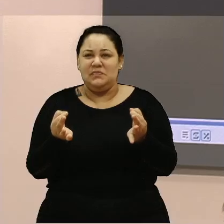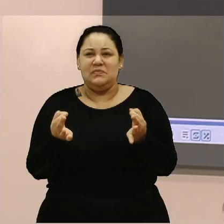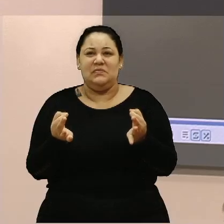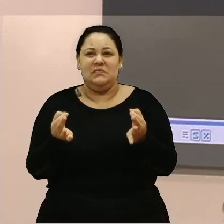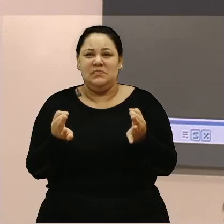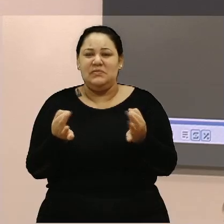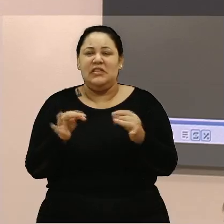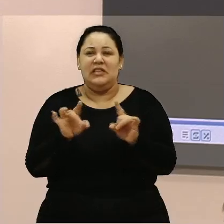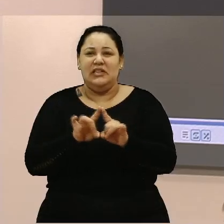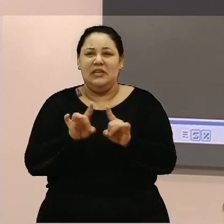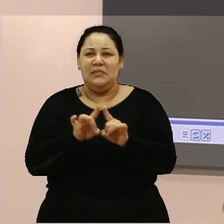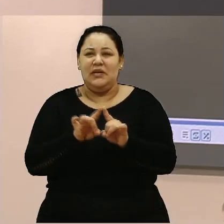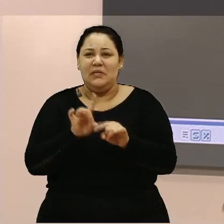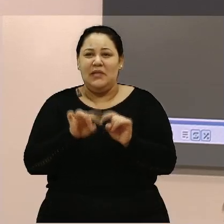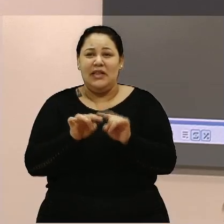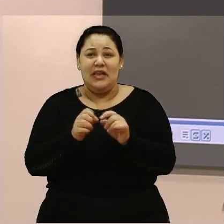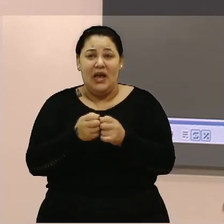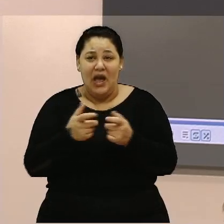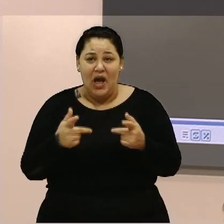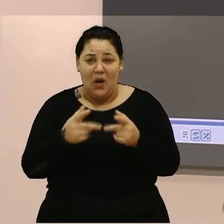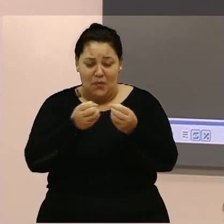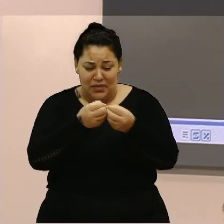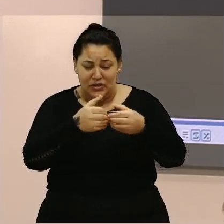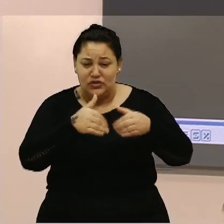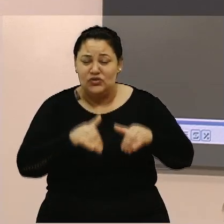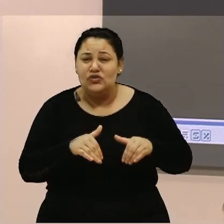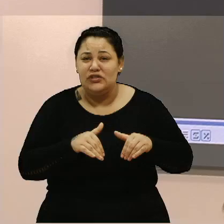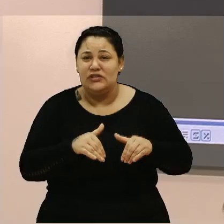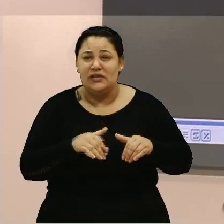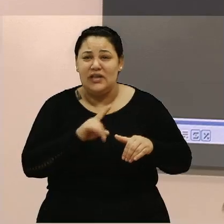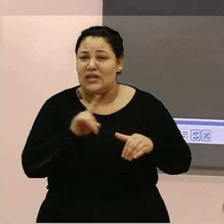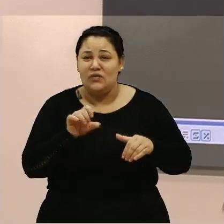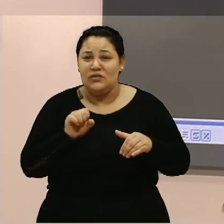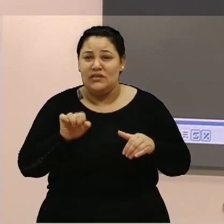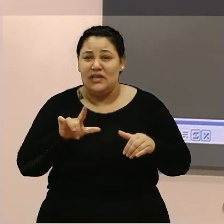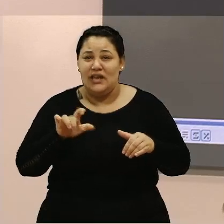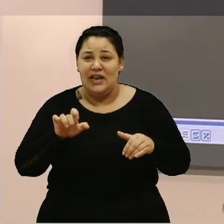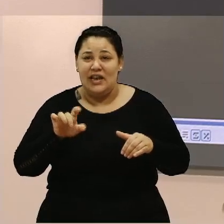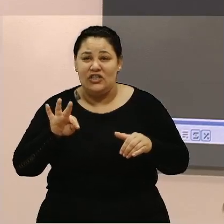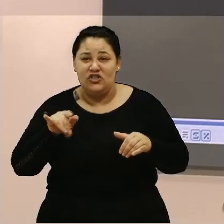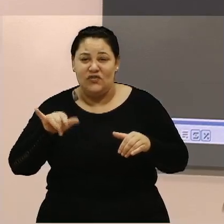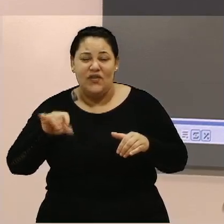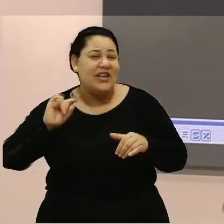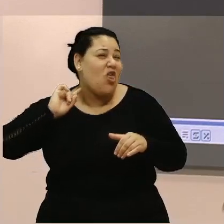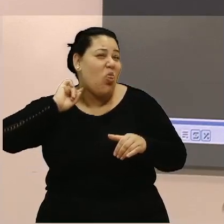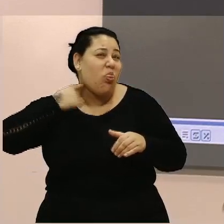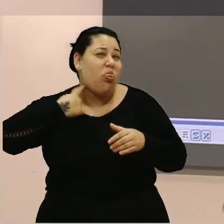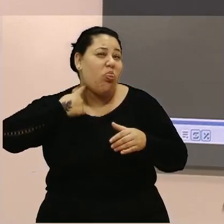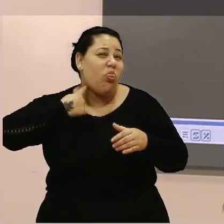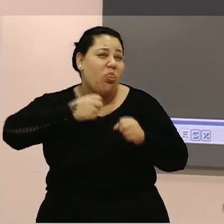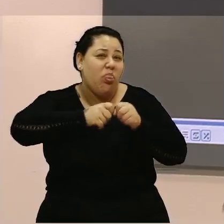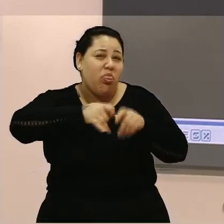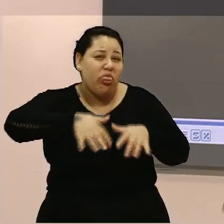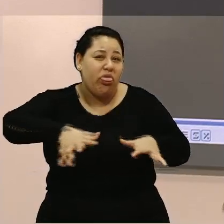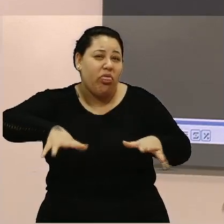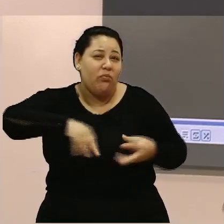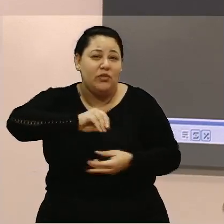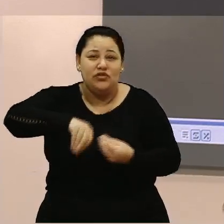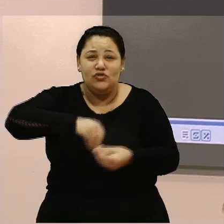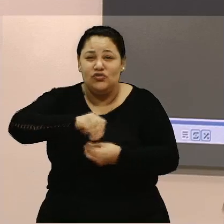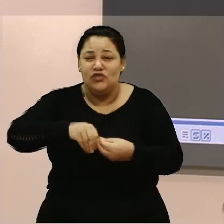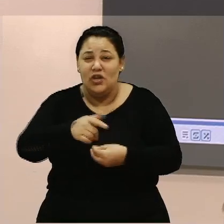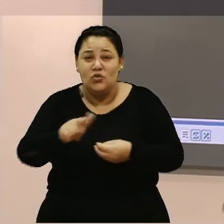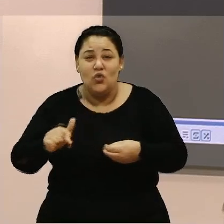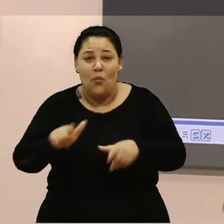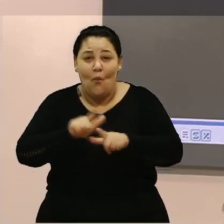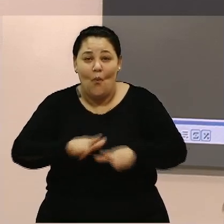material prejudicar por não ser seletivo, ele acaba sujando e prejudicando os outros materiais que são seletivos